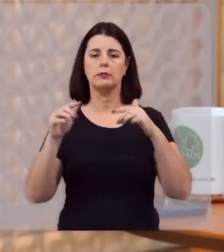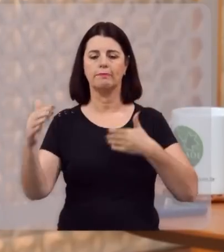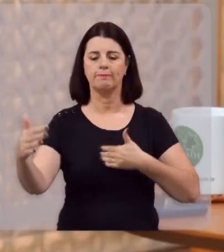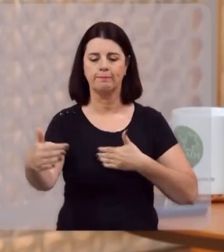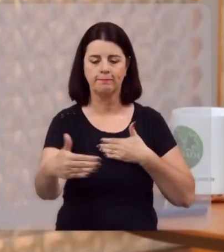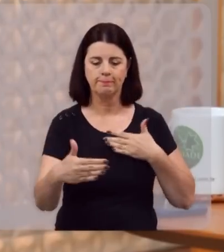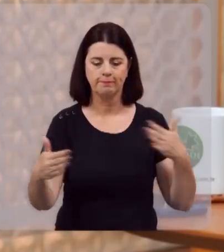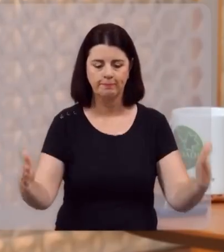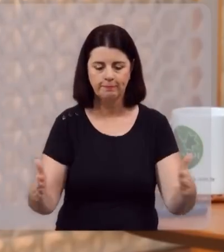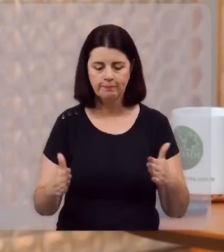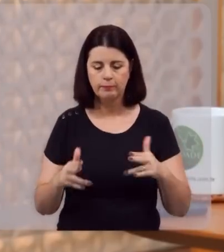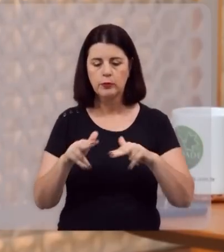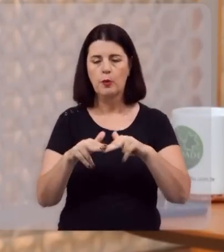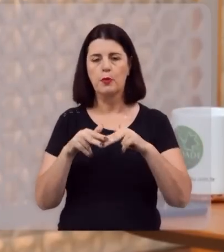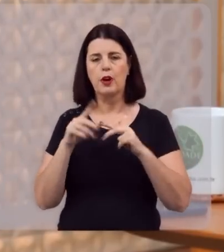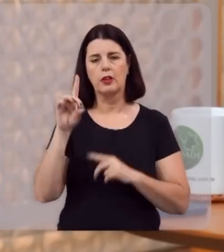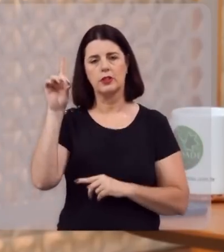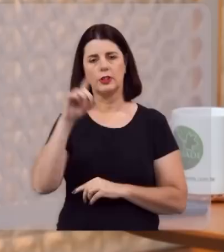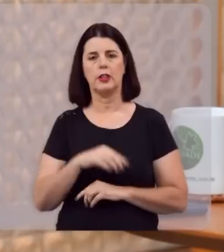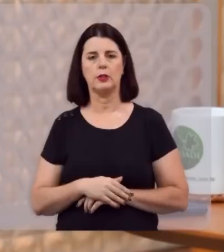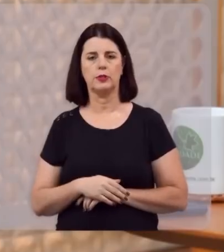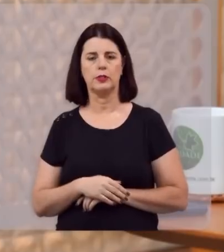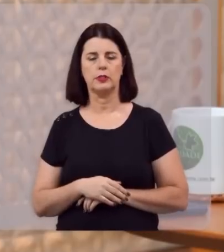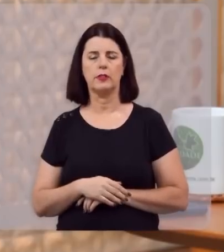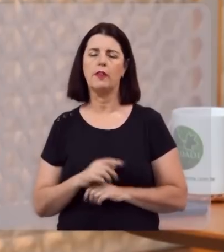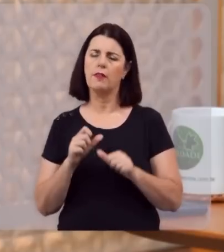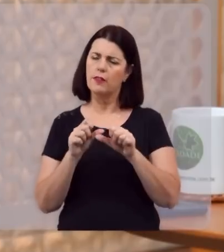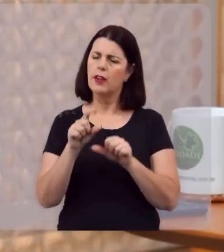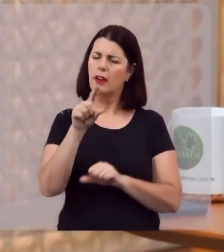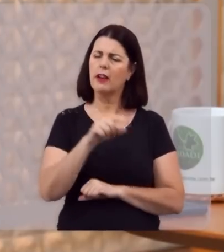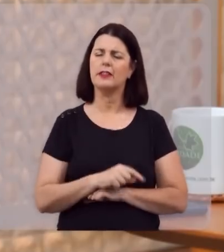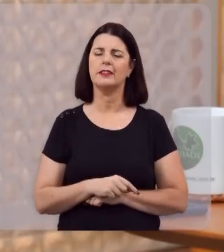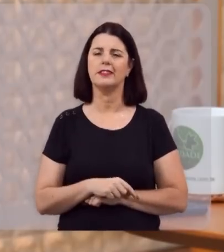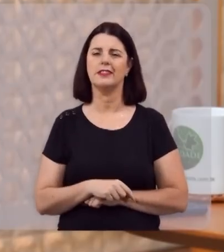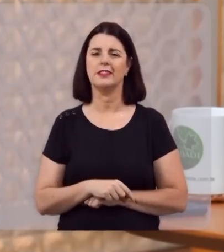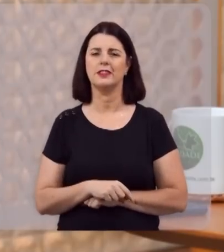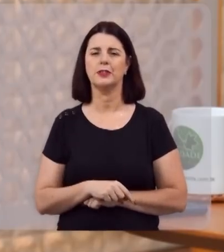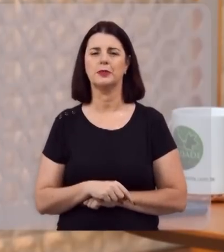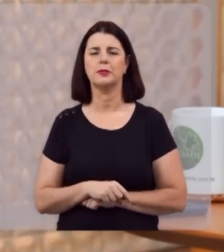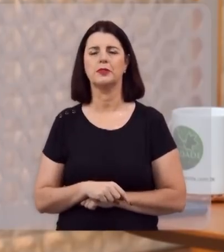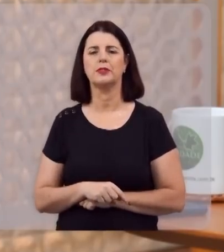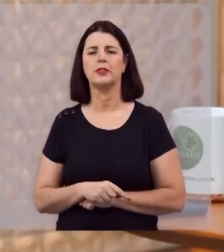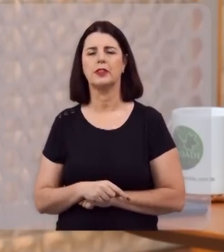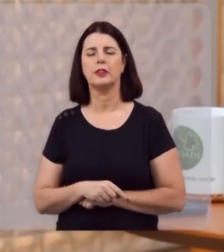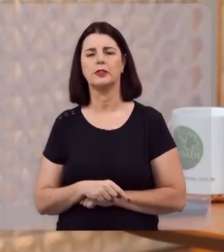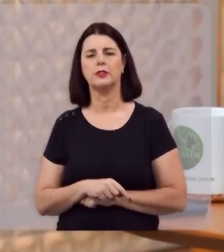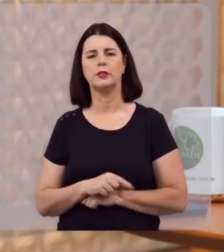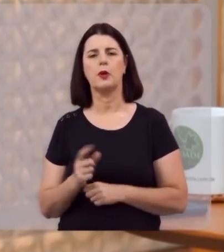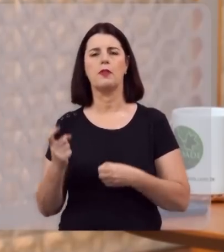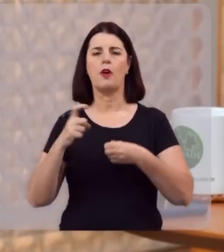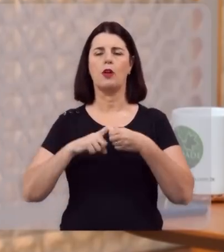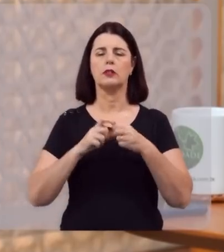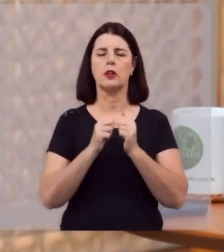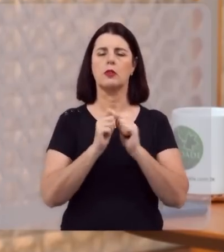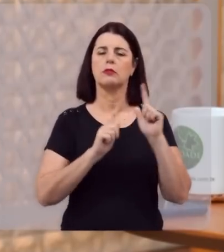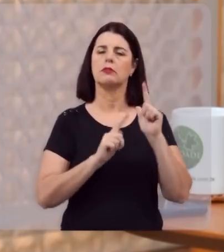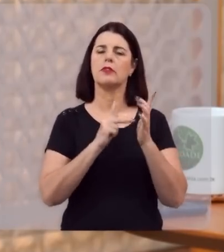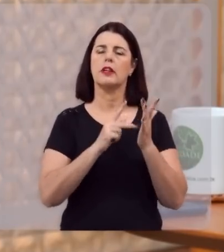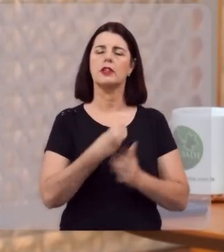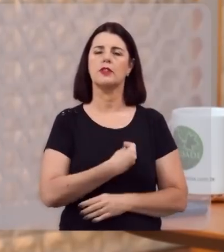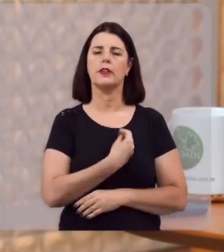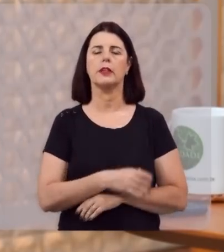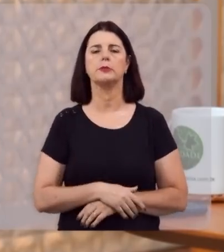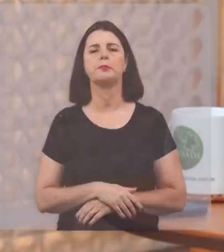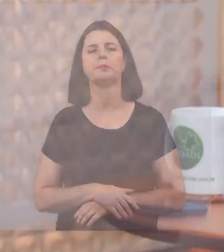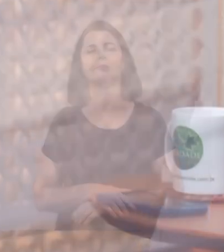da mensagem encurralados por Deus não sai daí daqui a pouquinho a gente de volta com o programa Verdade